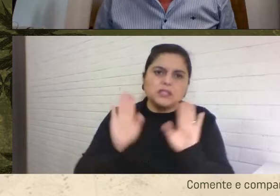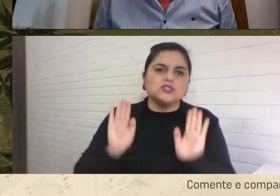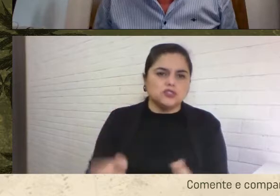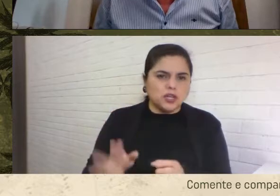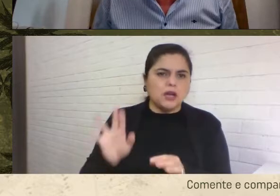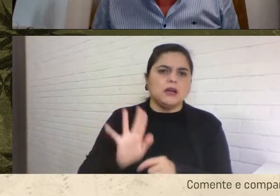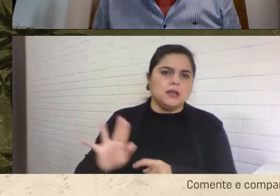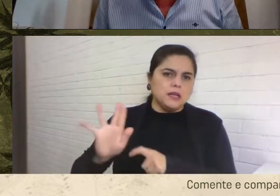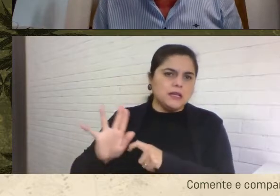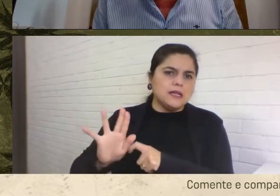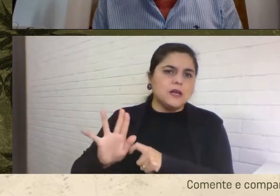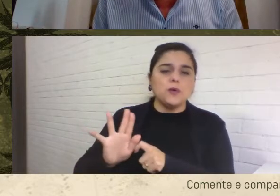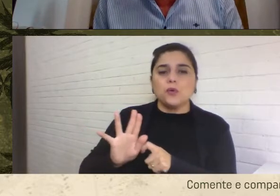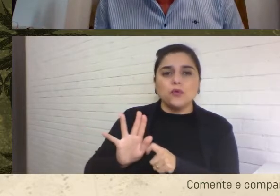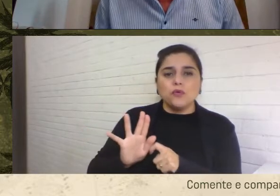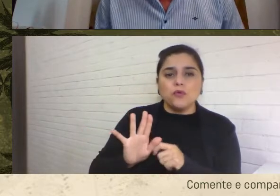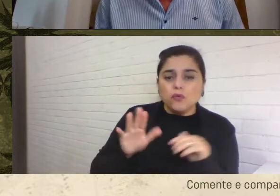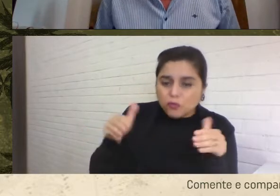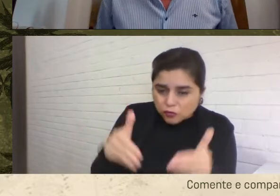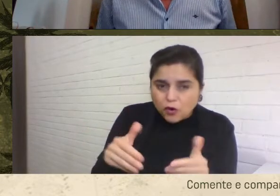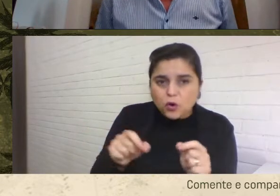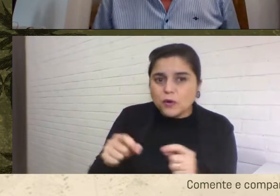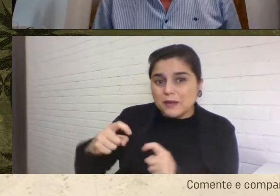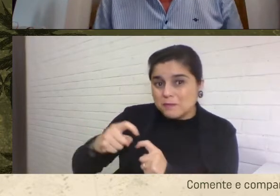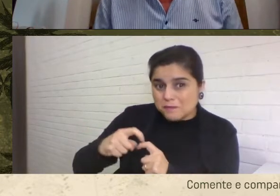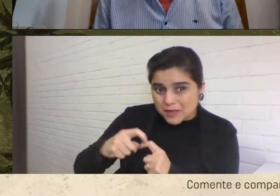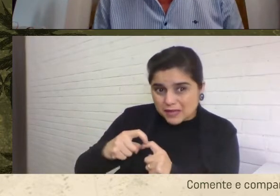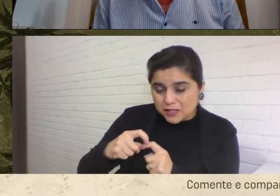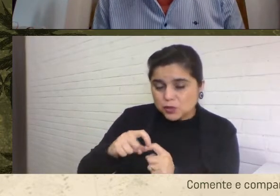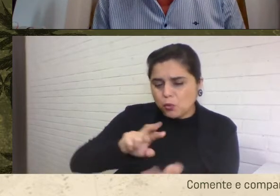para fins medicinais.